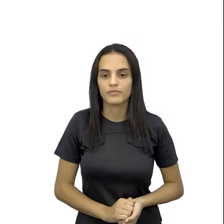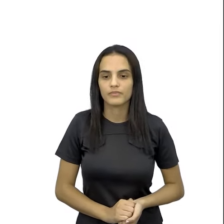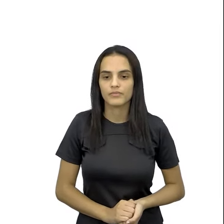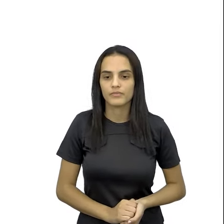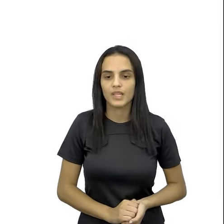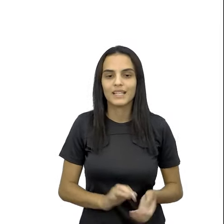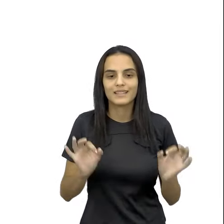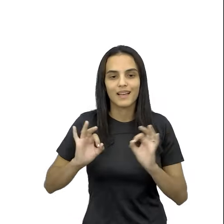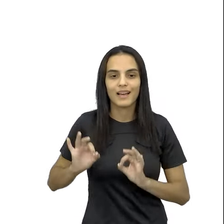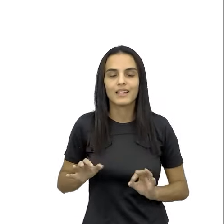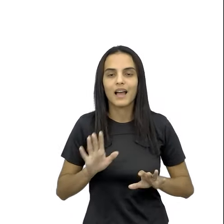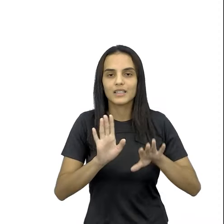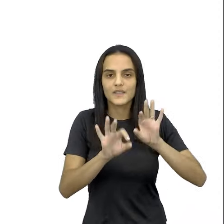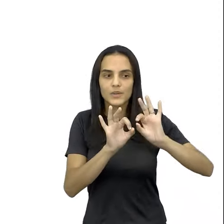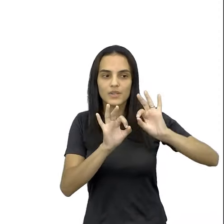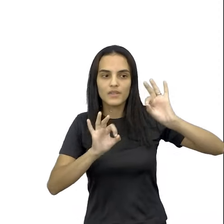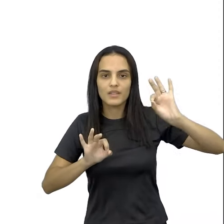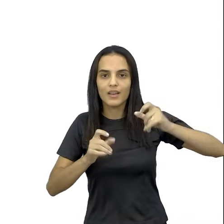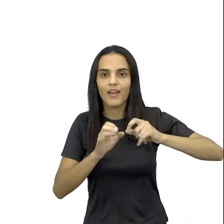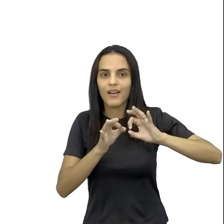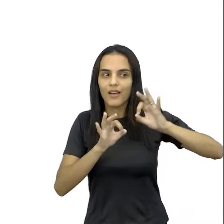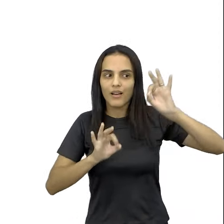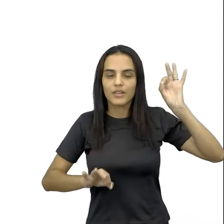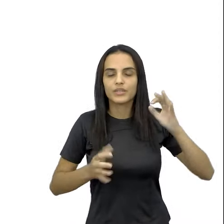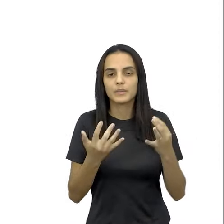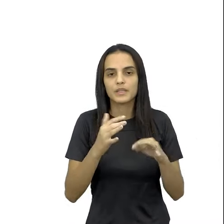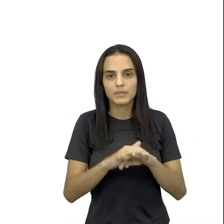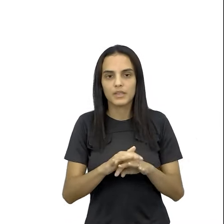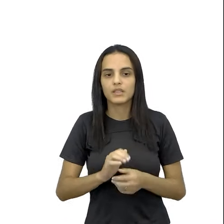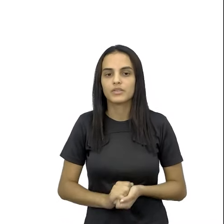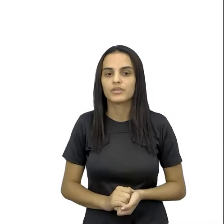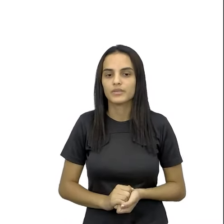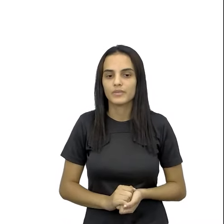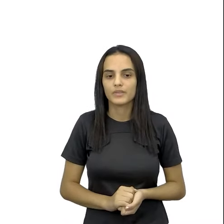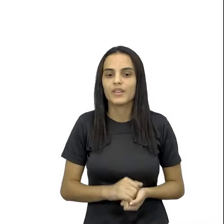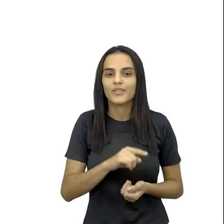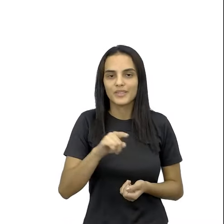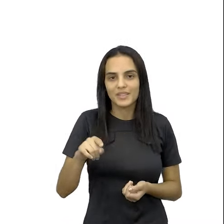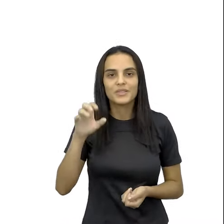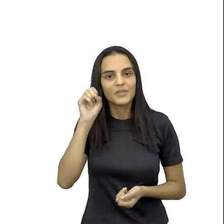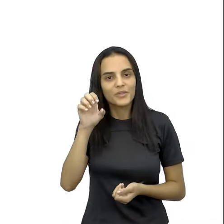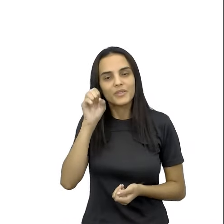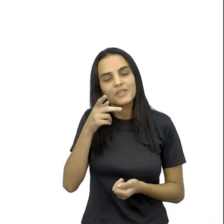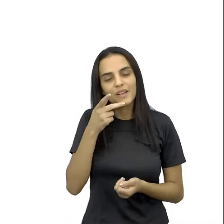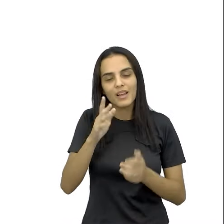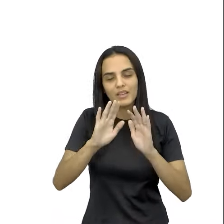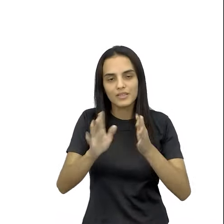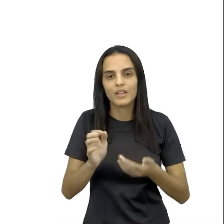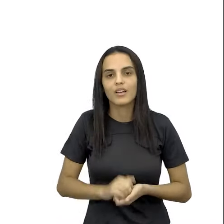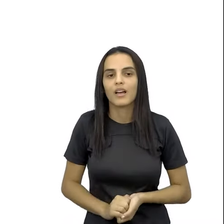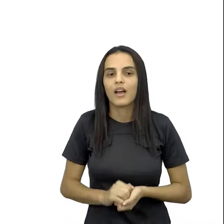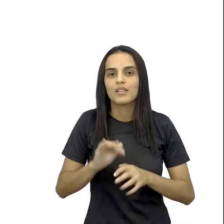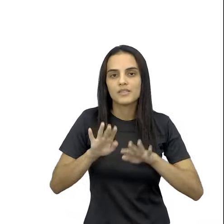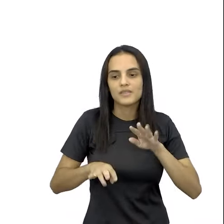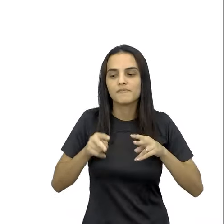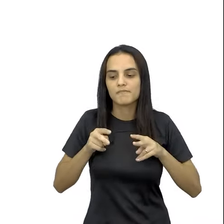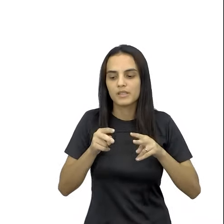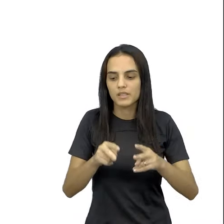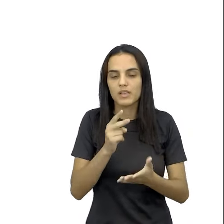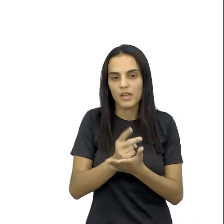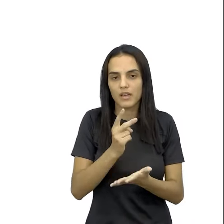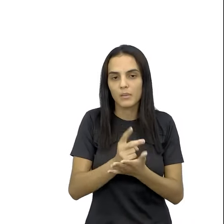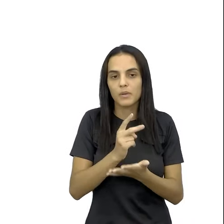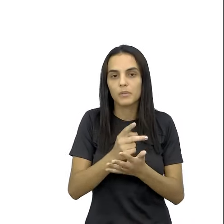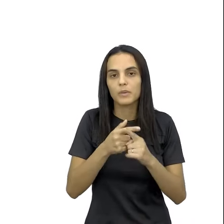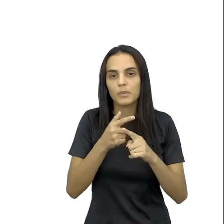não fique um distanciamento tão grande, né, da matemática. Vocês vão me ouvir falar isso com certa frequência, porque se